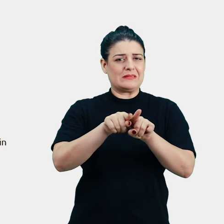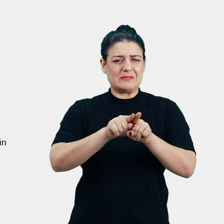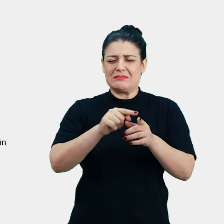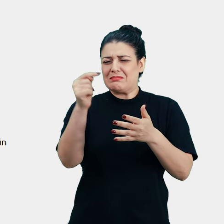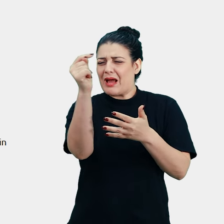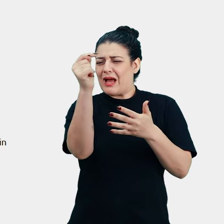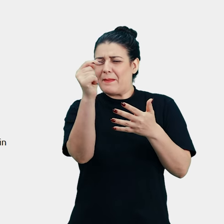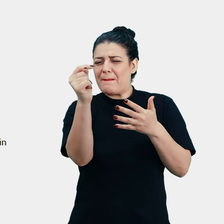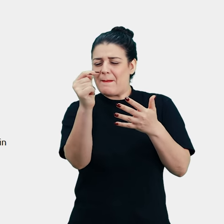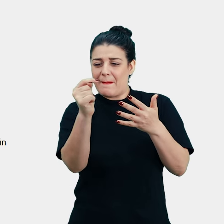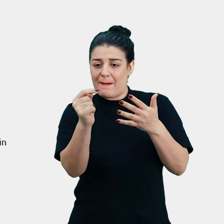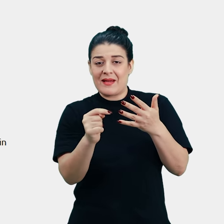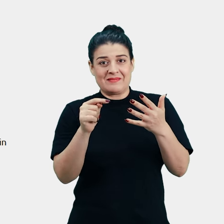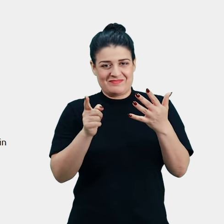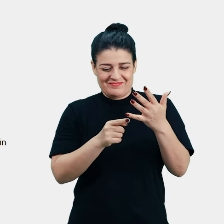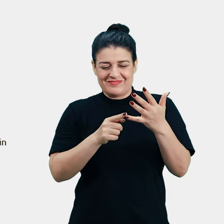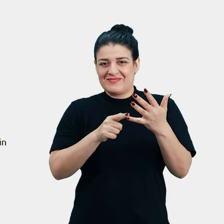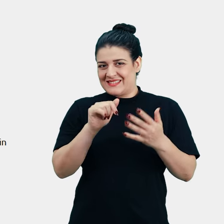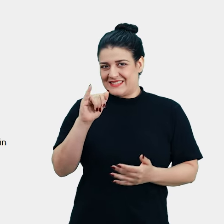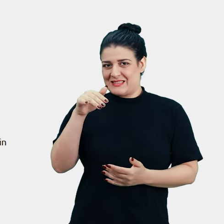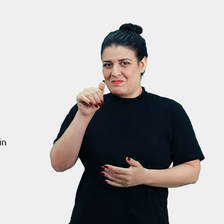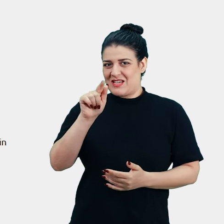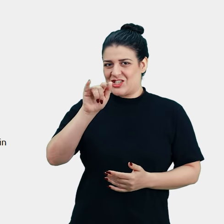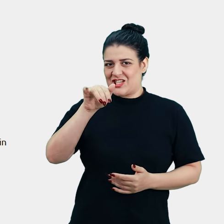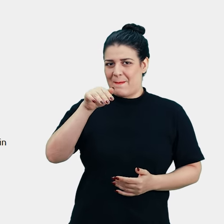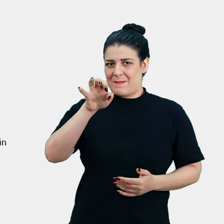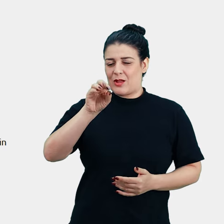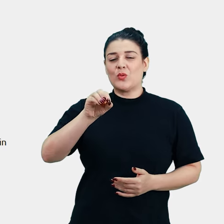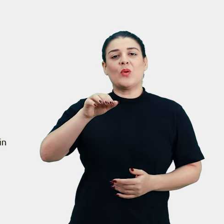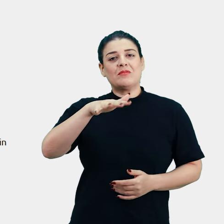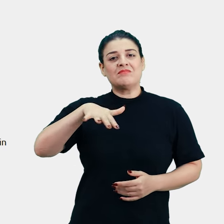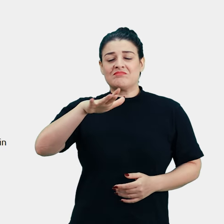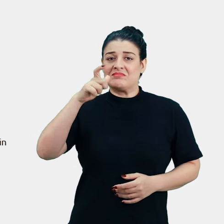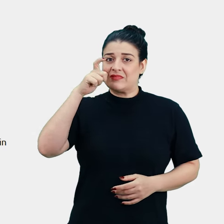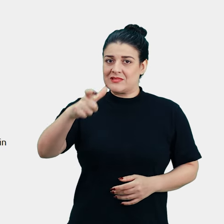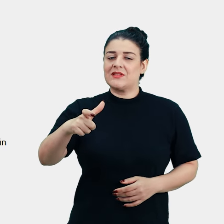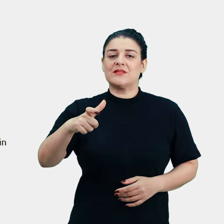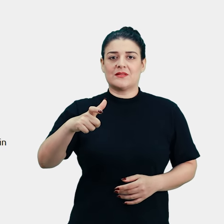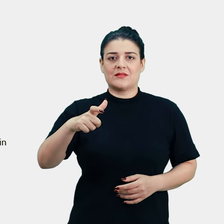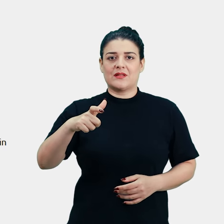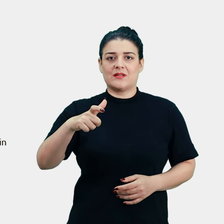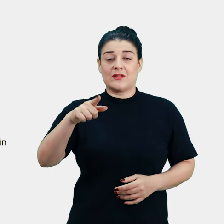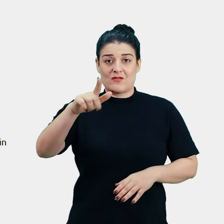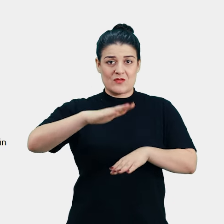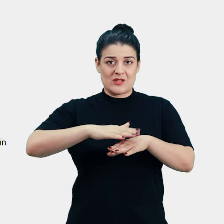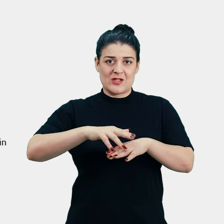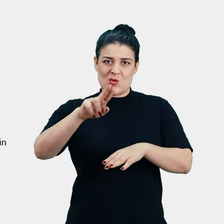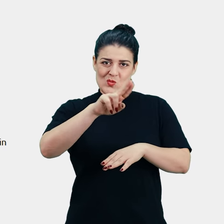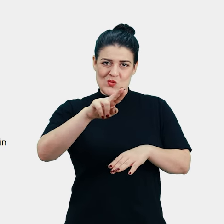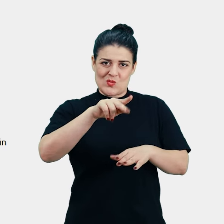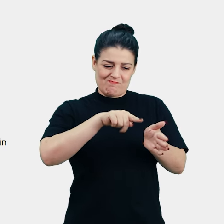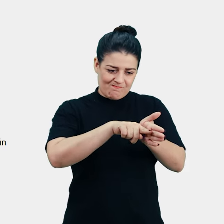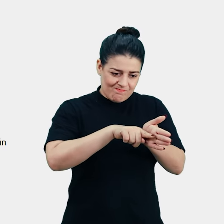É muito interessante falar de imageamento, pessoal, porque é uma área muito interessante. Você usa a espectrometria